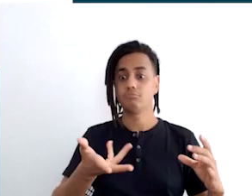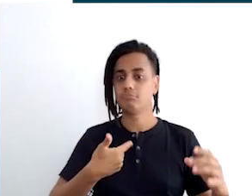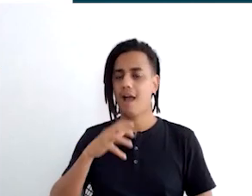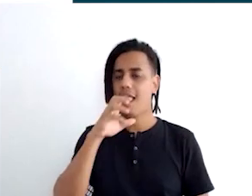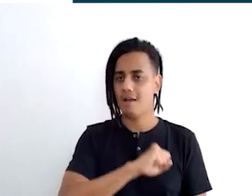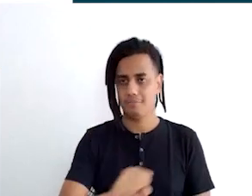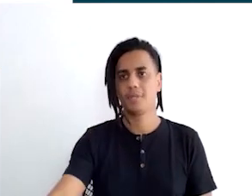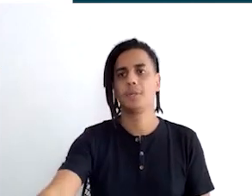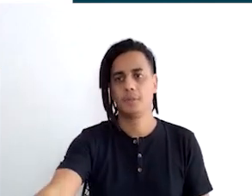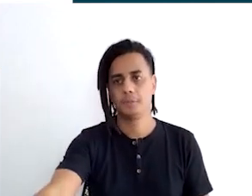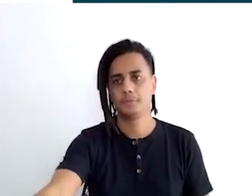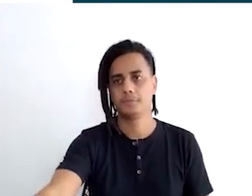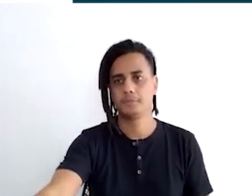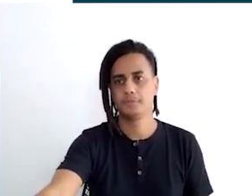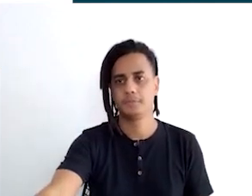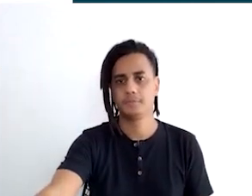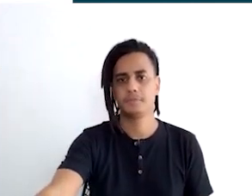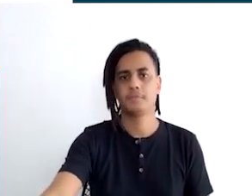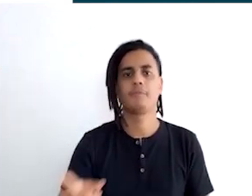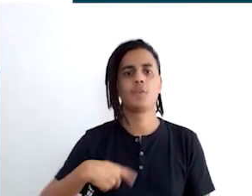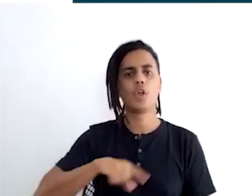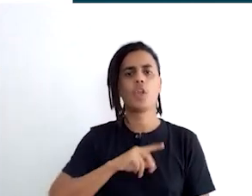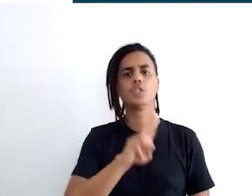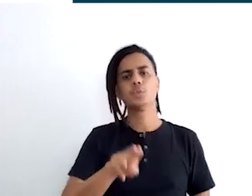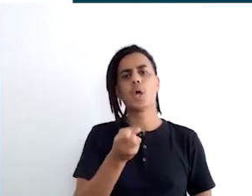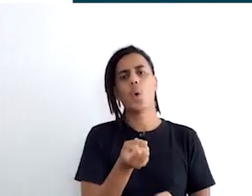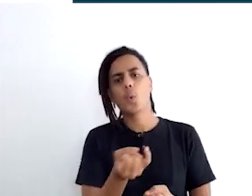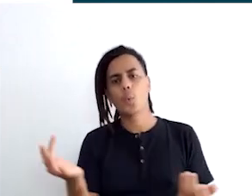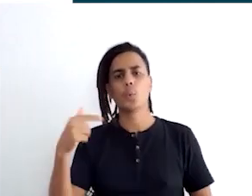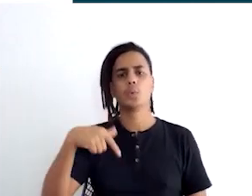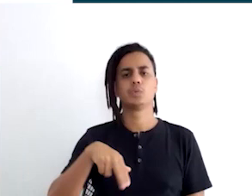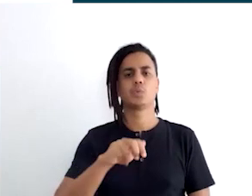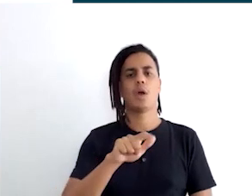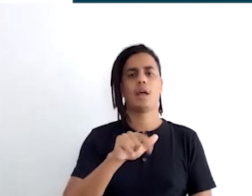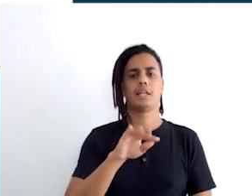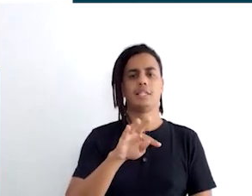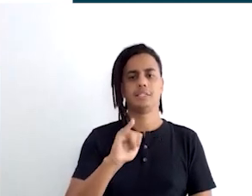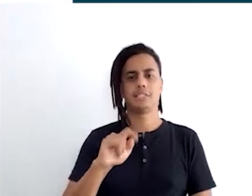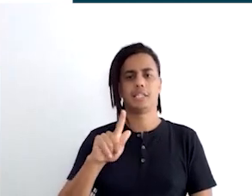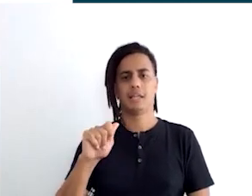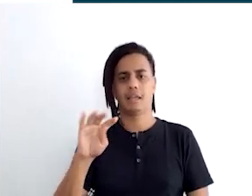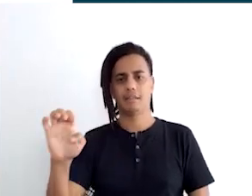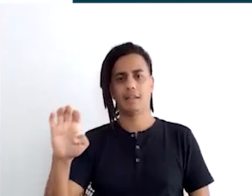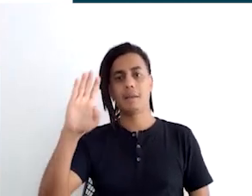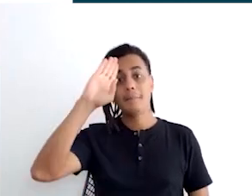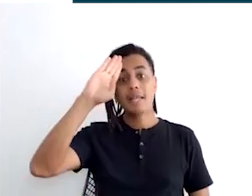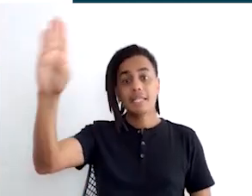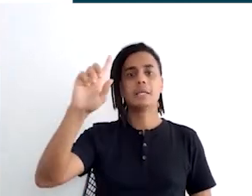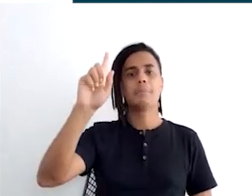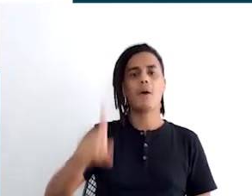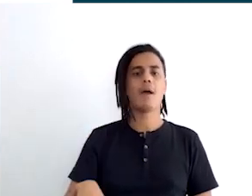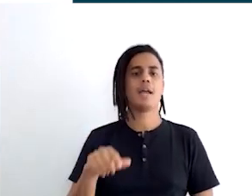aplicação. A gente utiliza alguns quality gates, o principal é o Sonar, para scan de